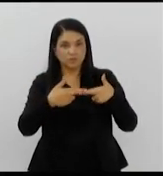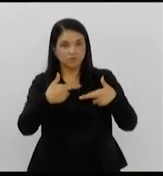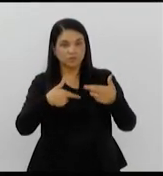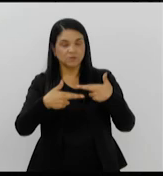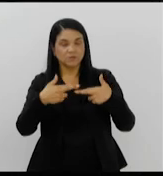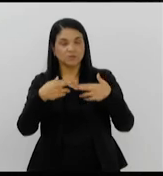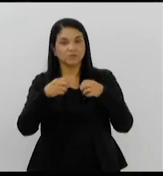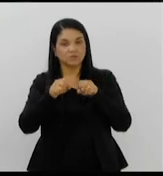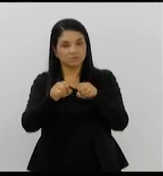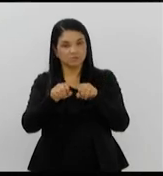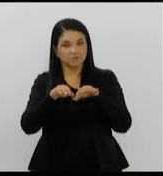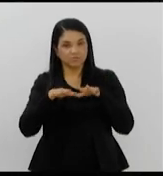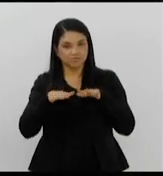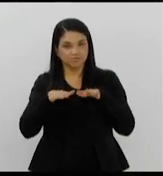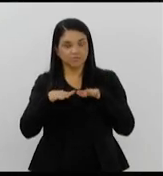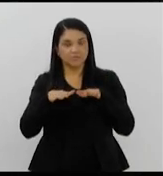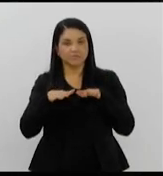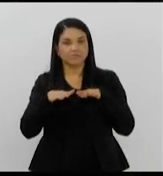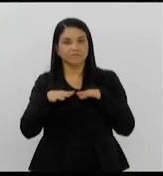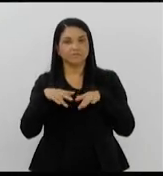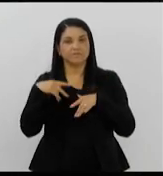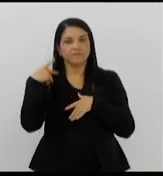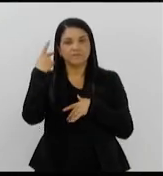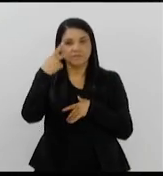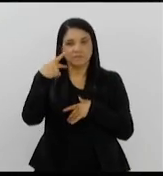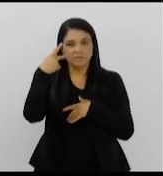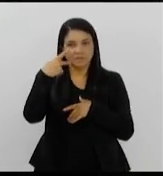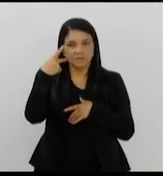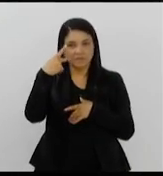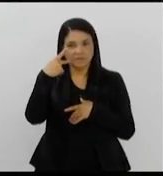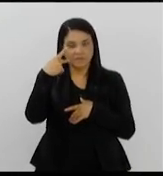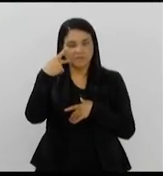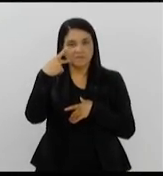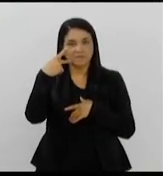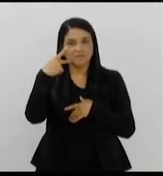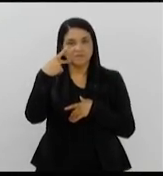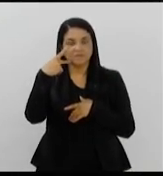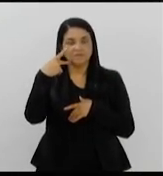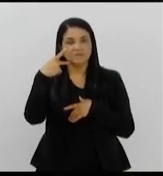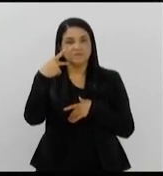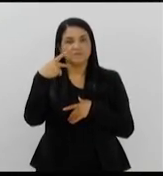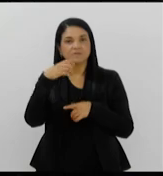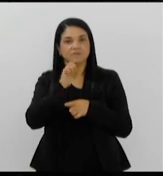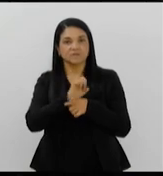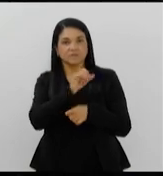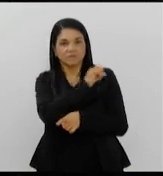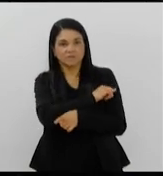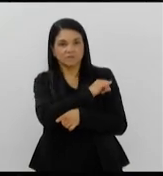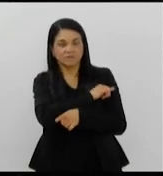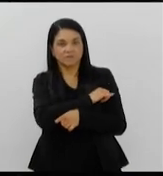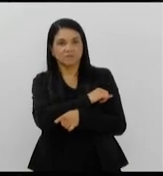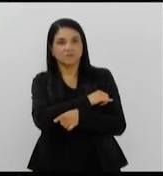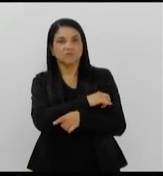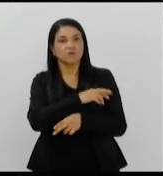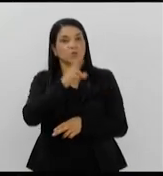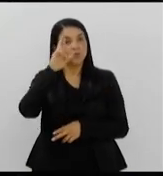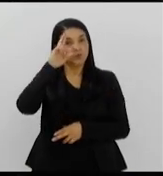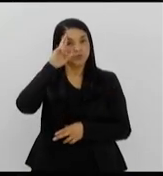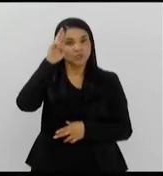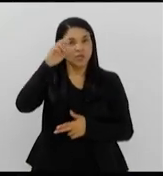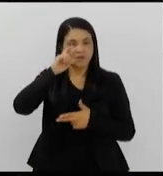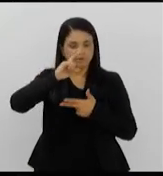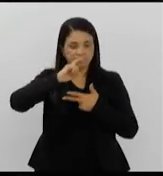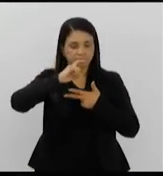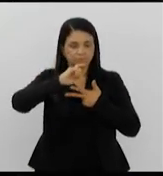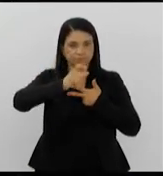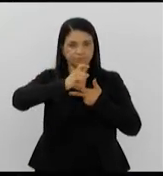Parlamento Fluminense com o chefe do Poder Executivo. e